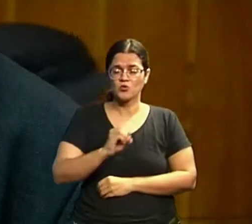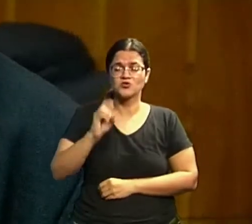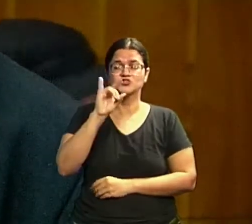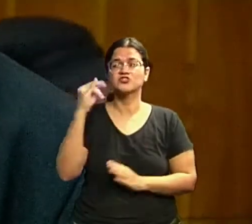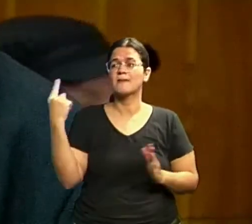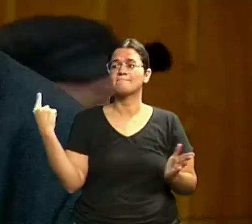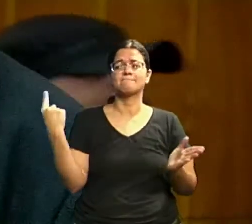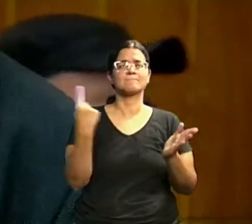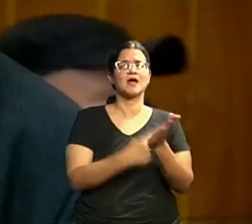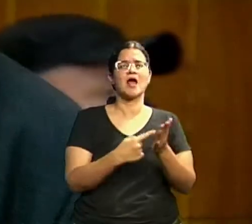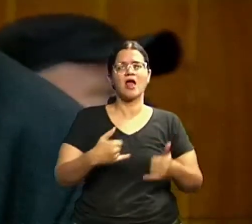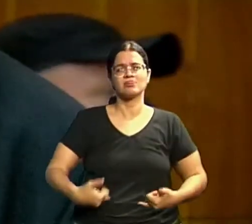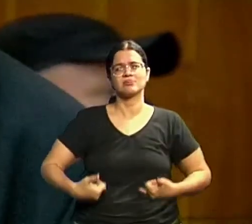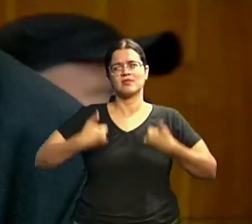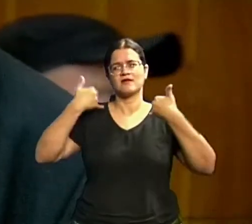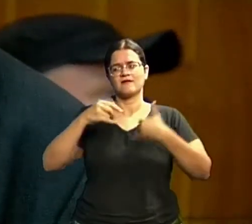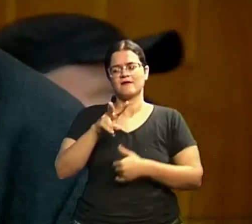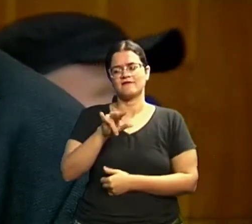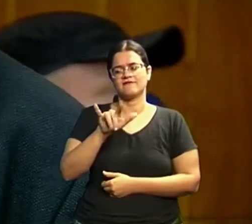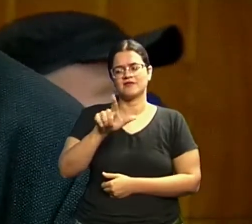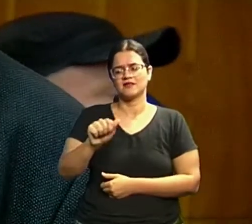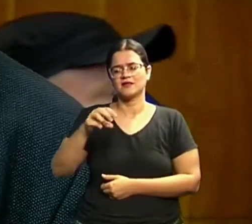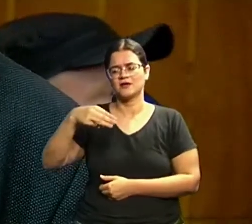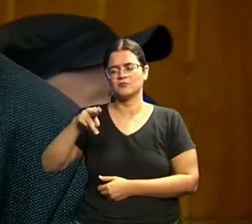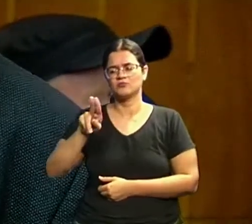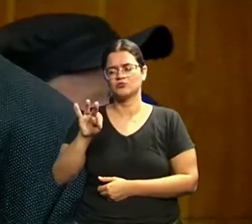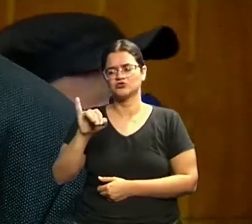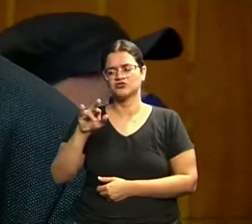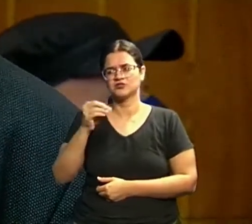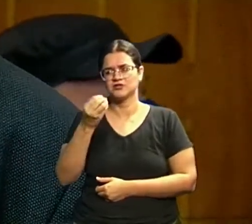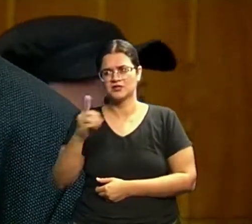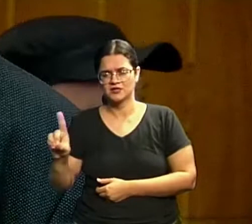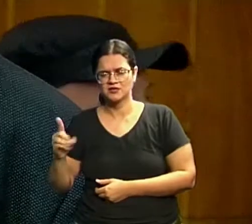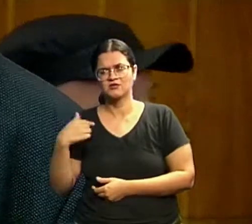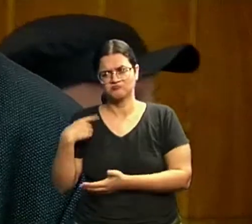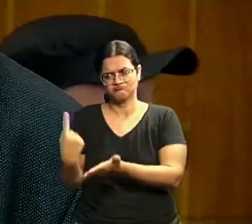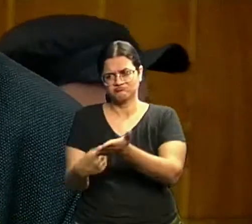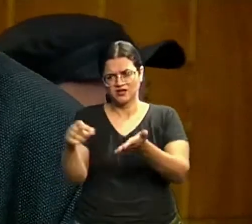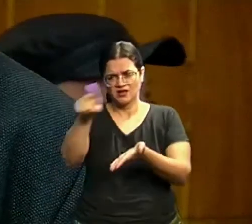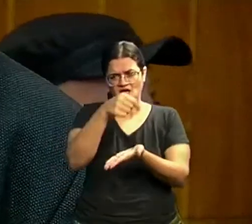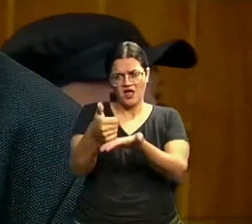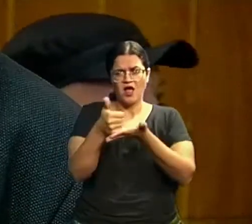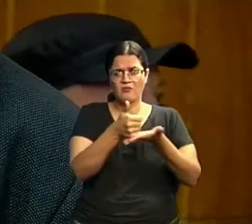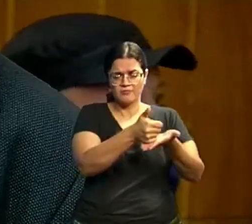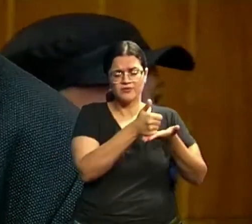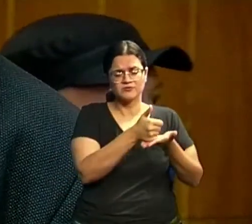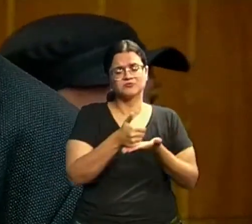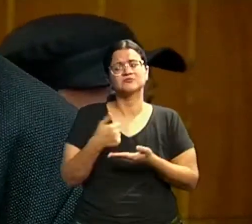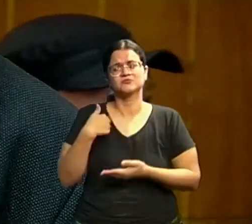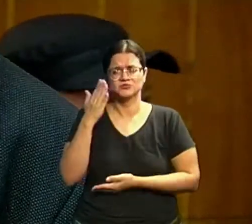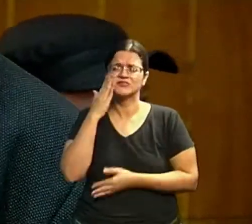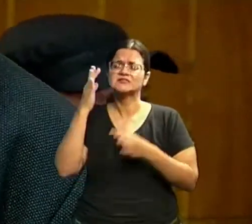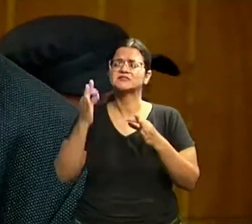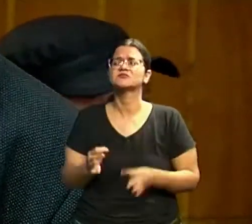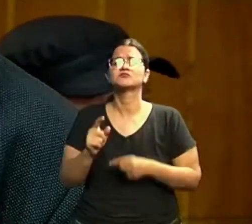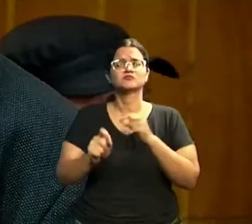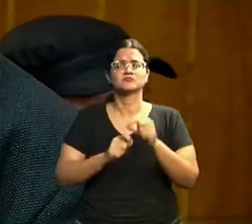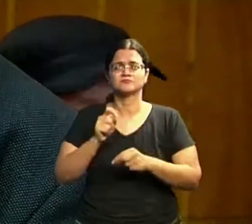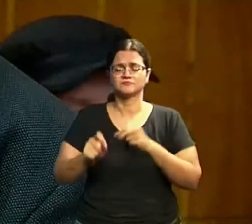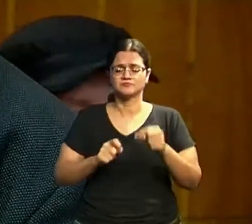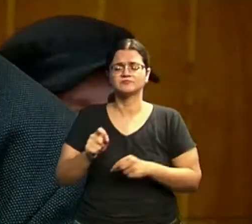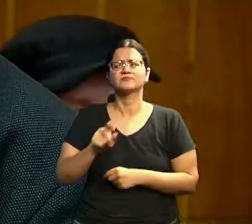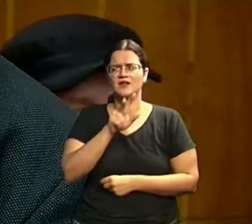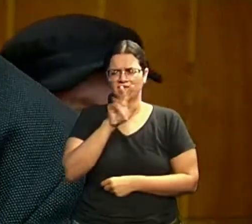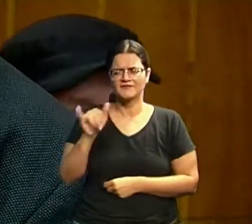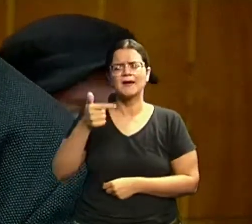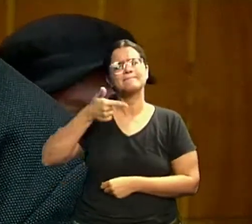como dia de aniversário da Vila Mutirão. Gostaria de contar com o apoio de todos e tenho certeza absoluta